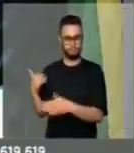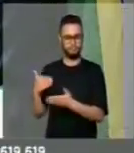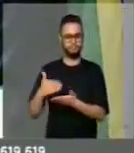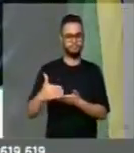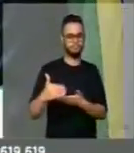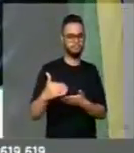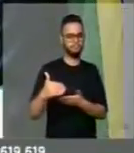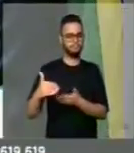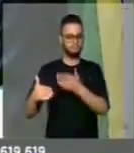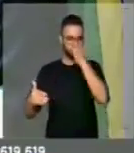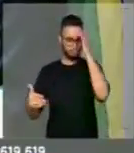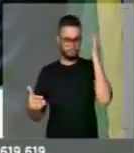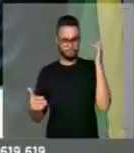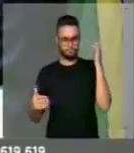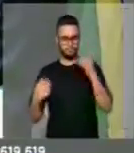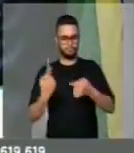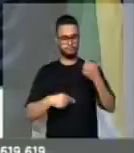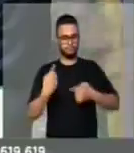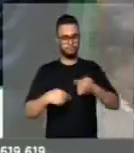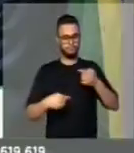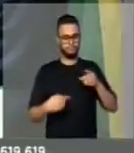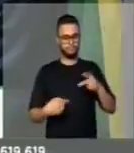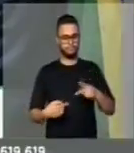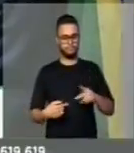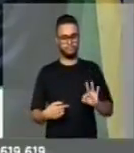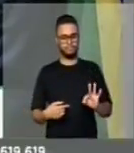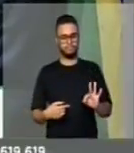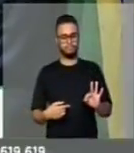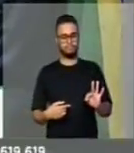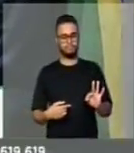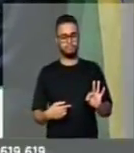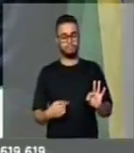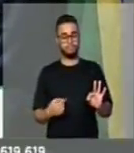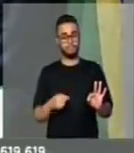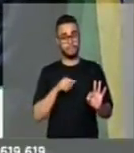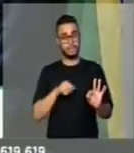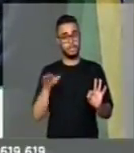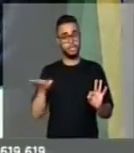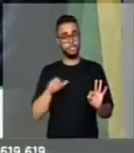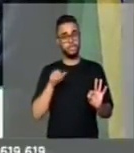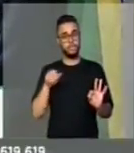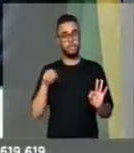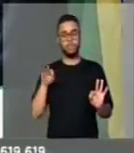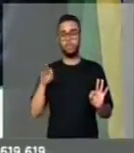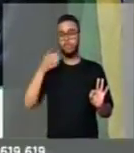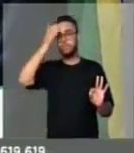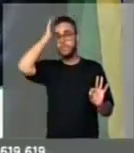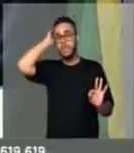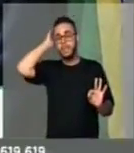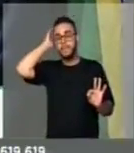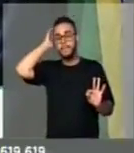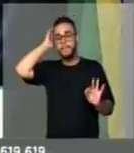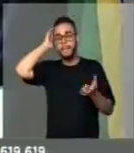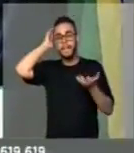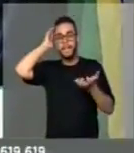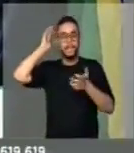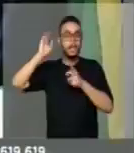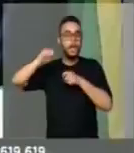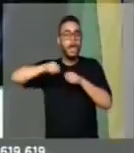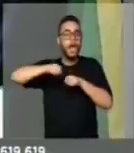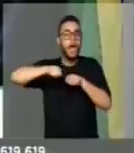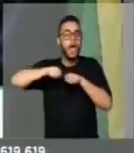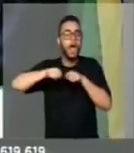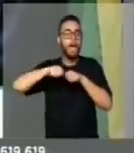se atritar com o PT, chamou o Temer para ser o seu bastião